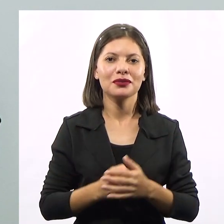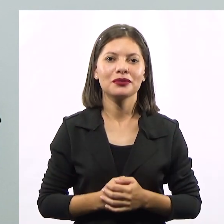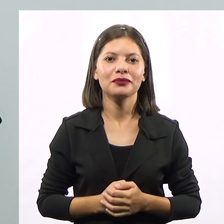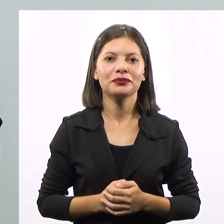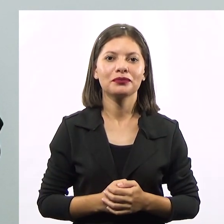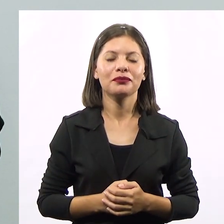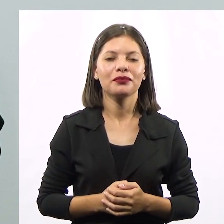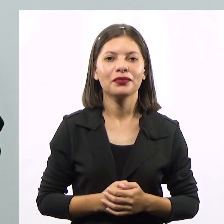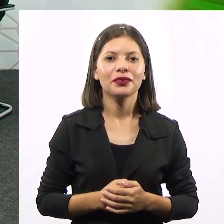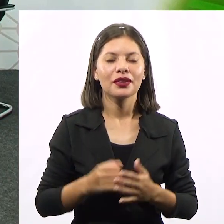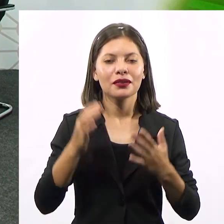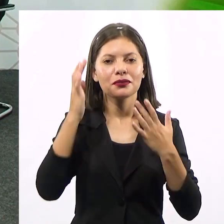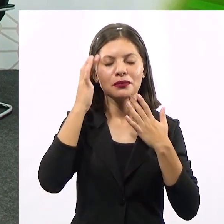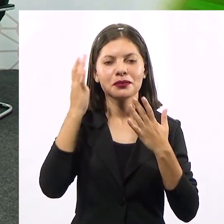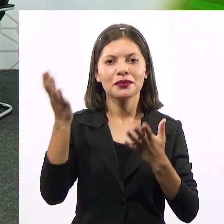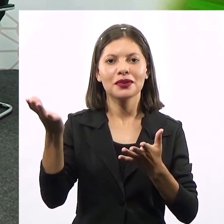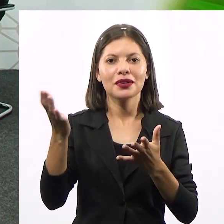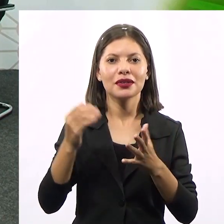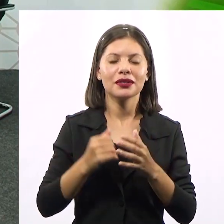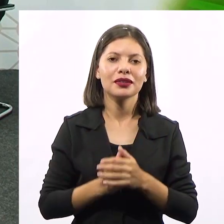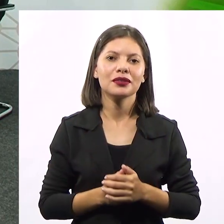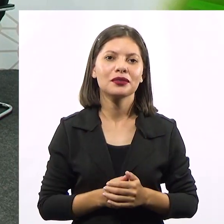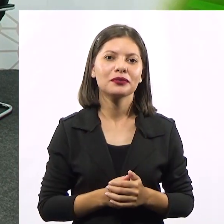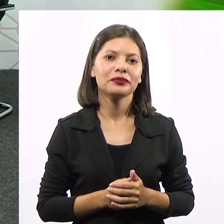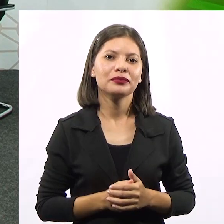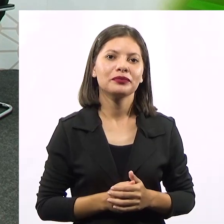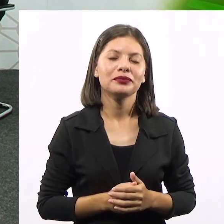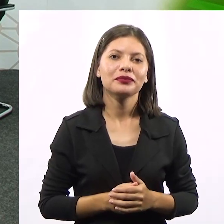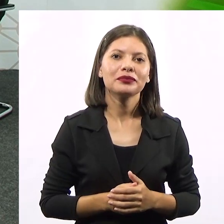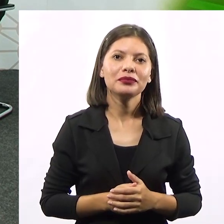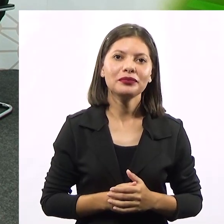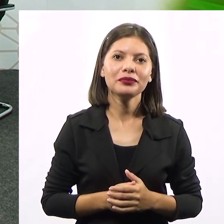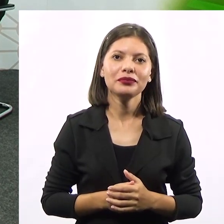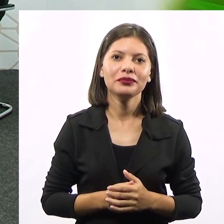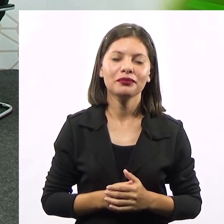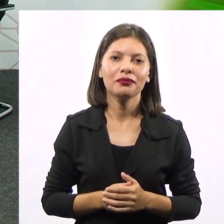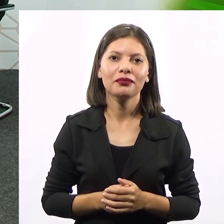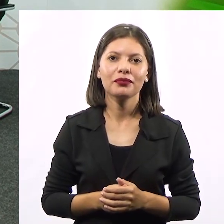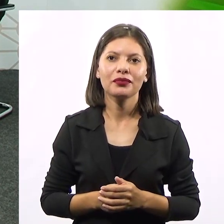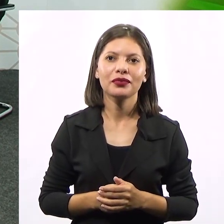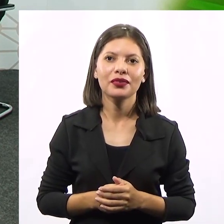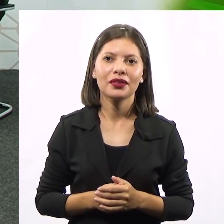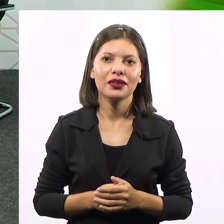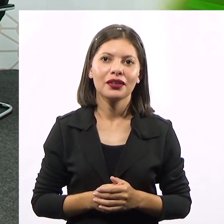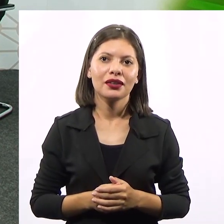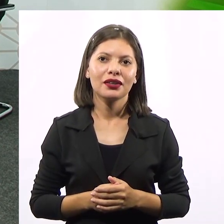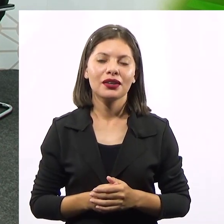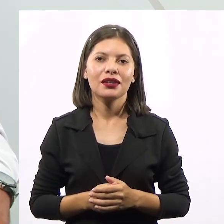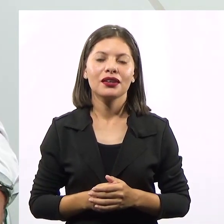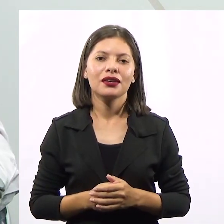todos. Obrigada, Rosa. Obrigada, professora Cleonete. Professor Geraldo, suas considerações finais?